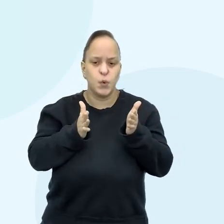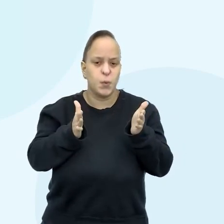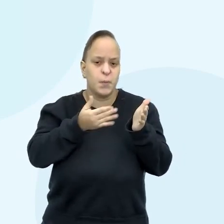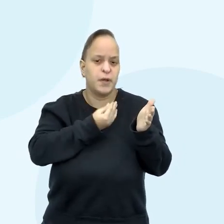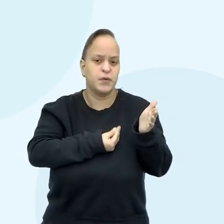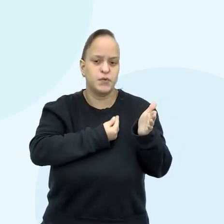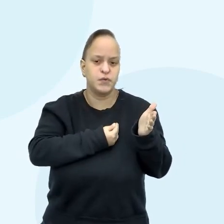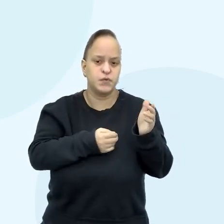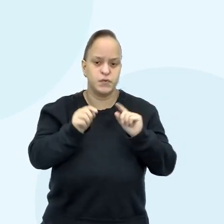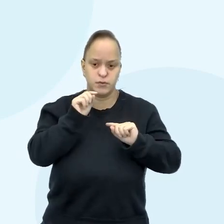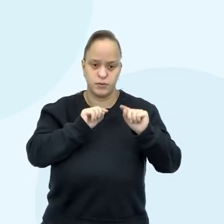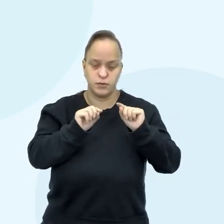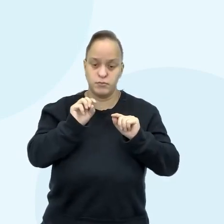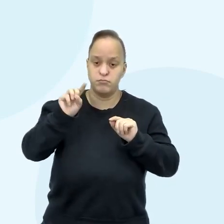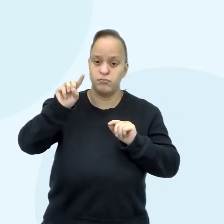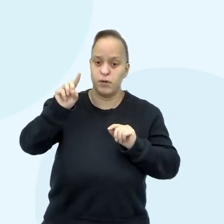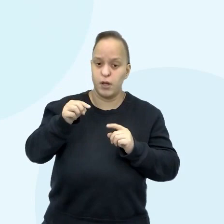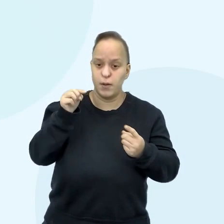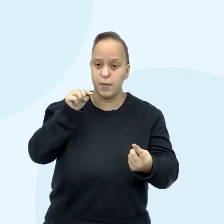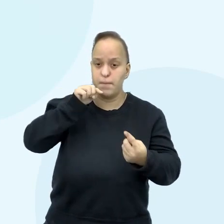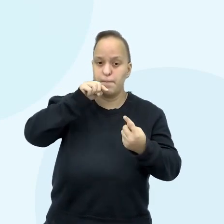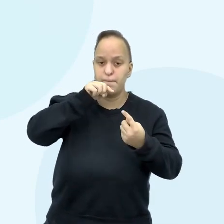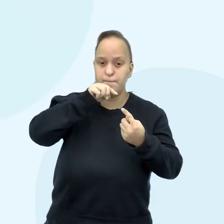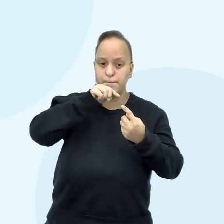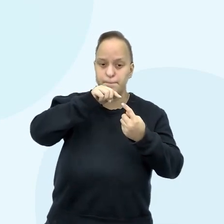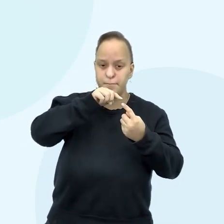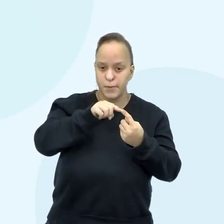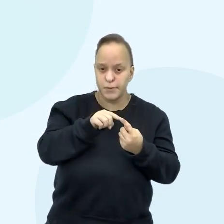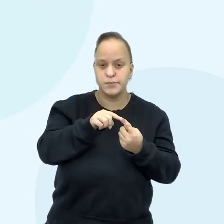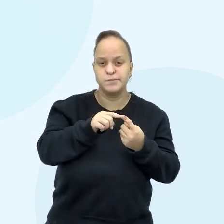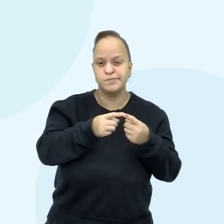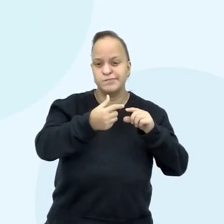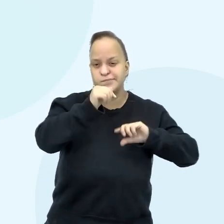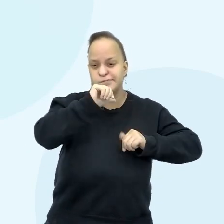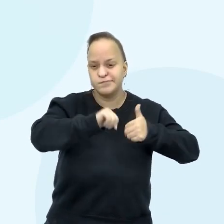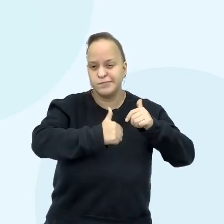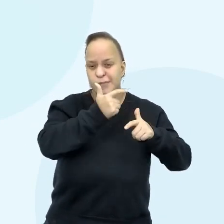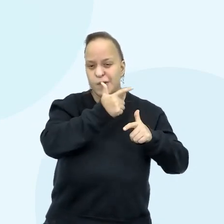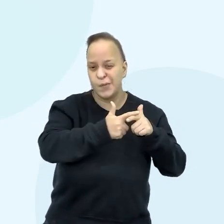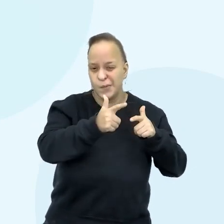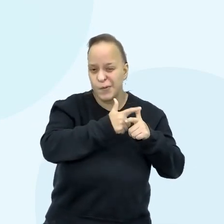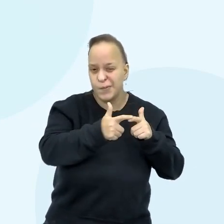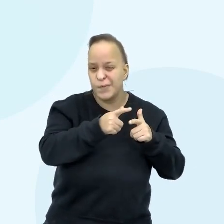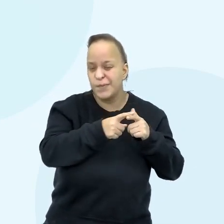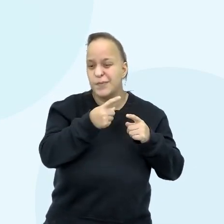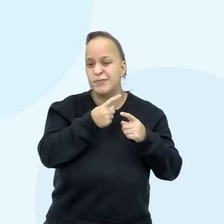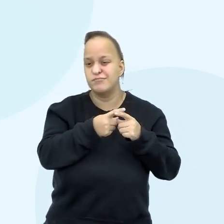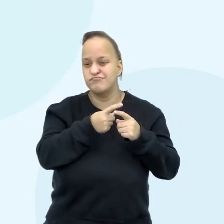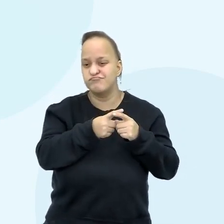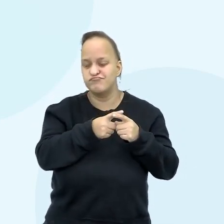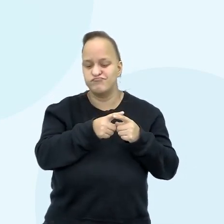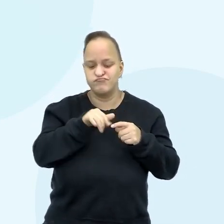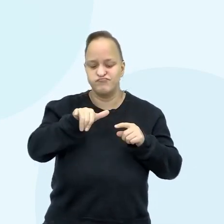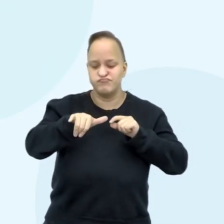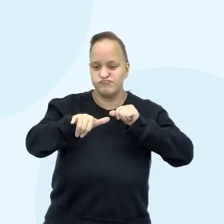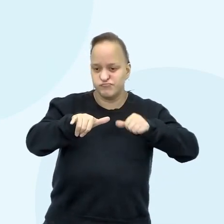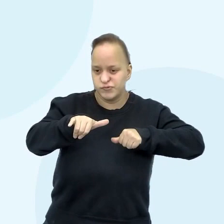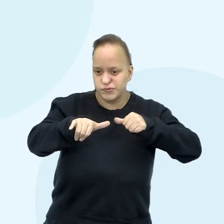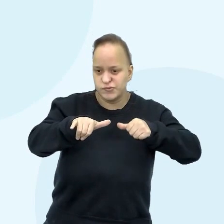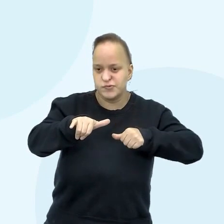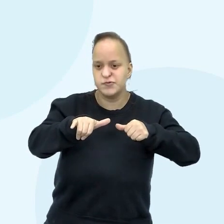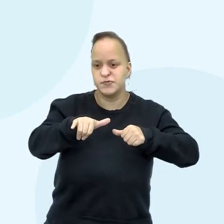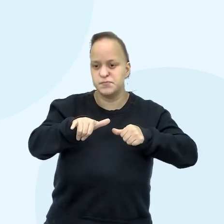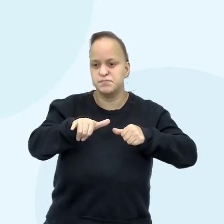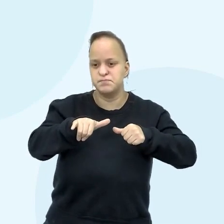analisar situações, problemas envolvendo medições e decaimento radioativo, né? E o percurso da